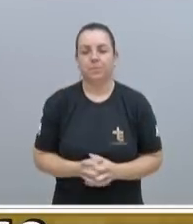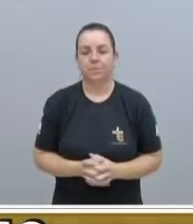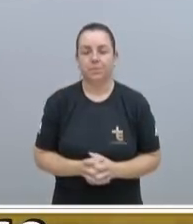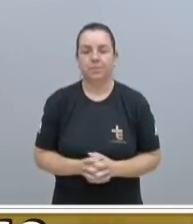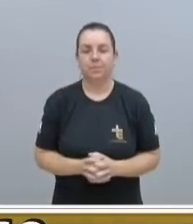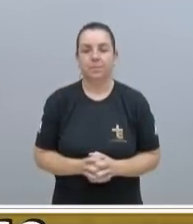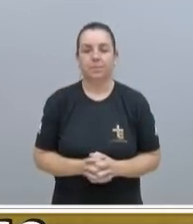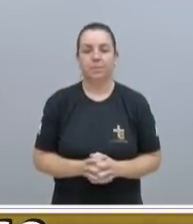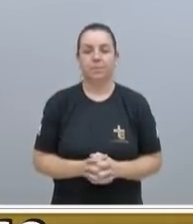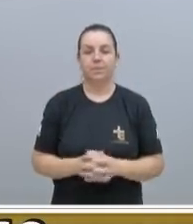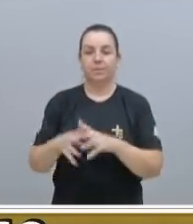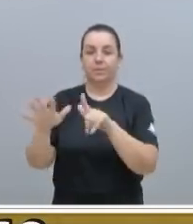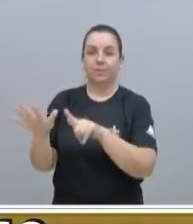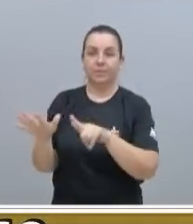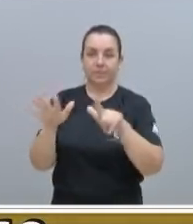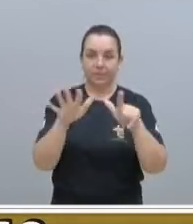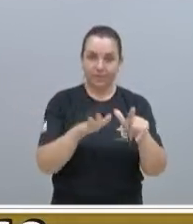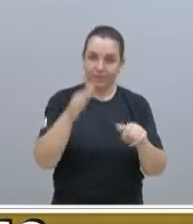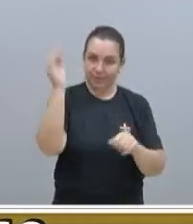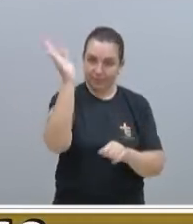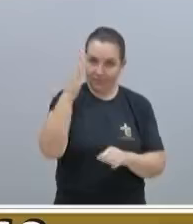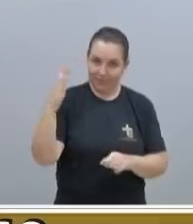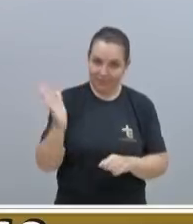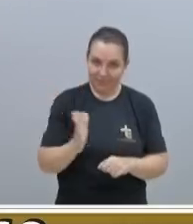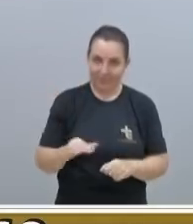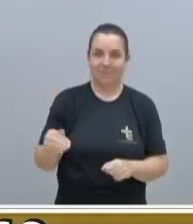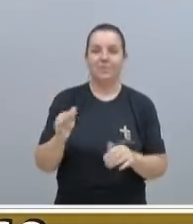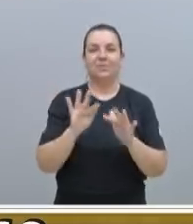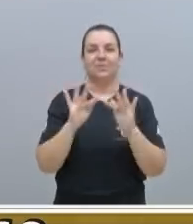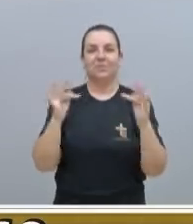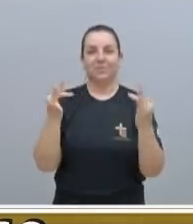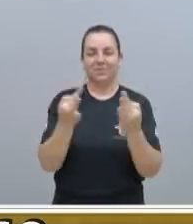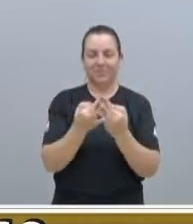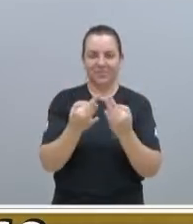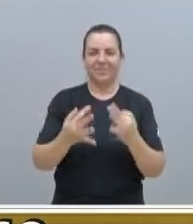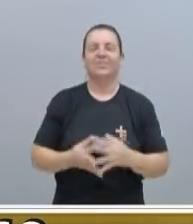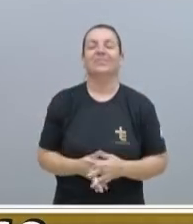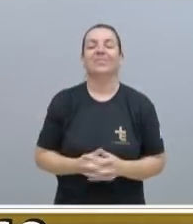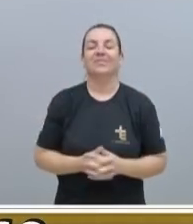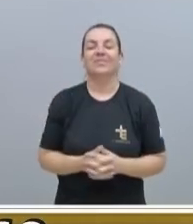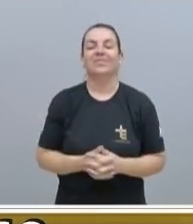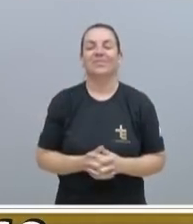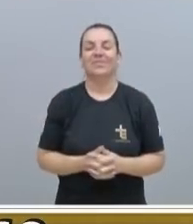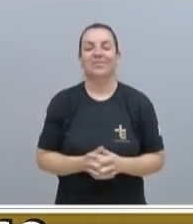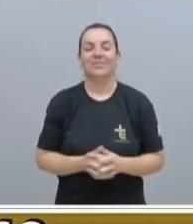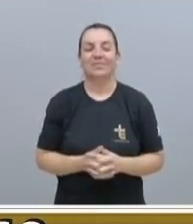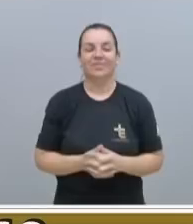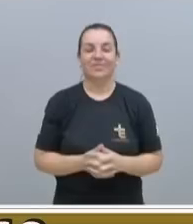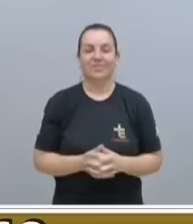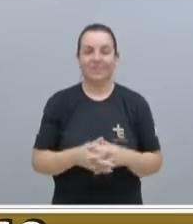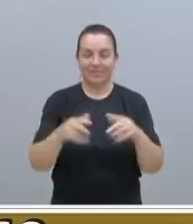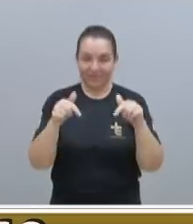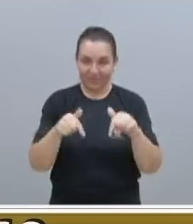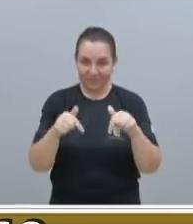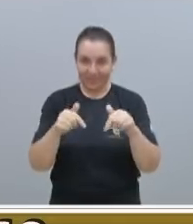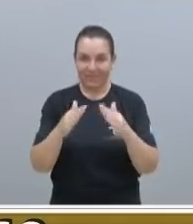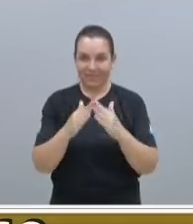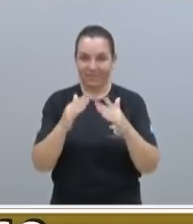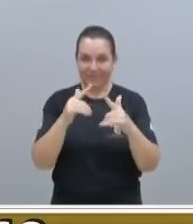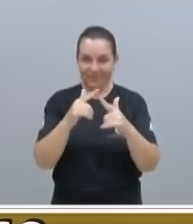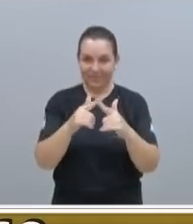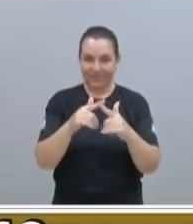semana nacional da família não esquece não neste santuário se reza muito pela